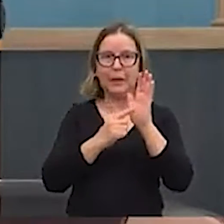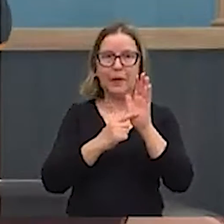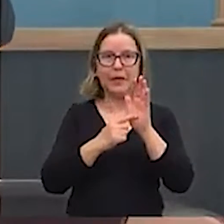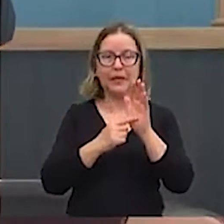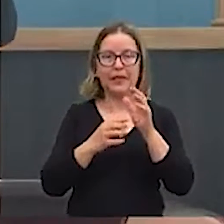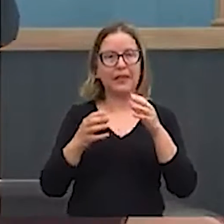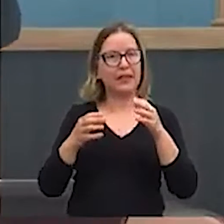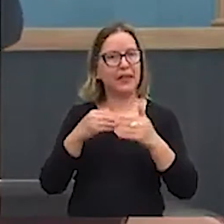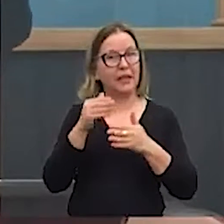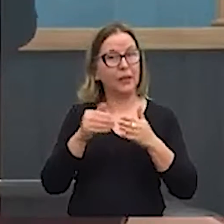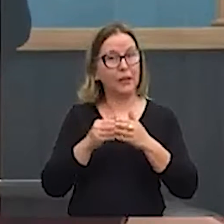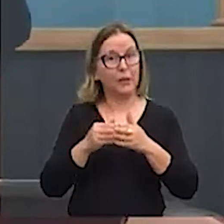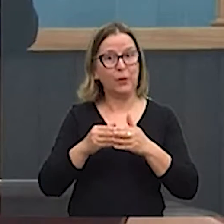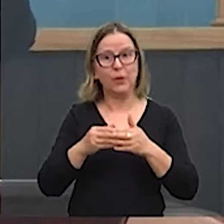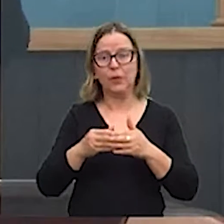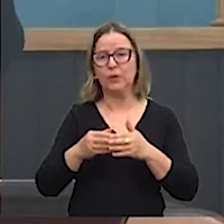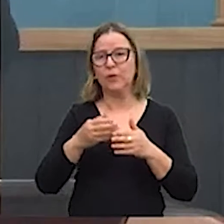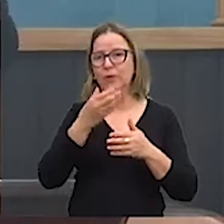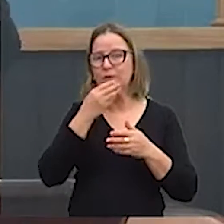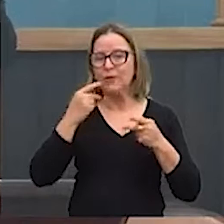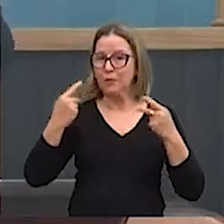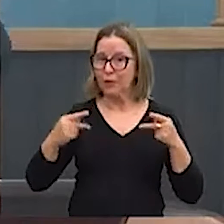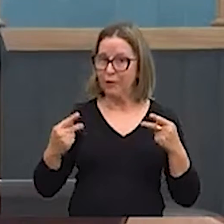e faz ali uma reunião